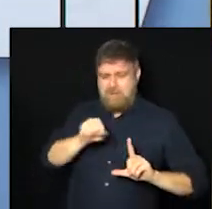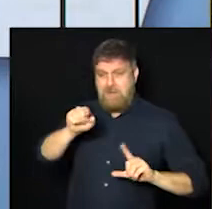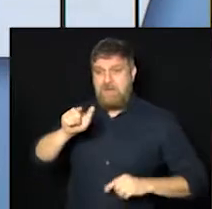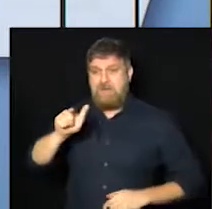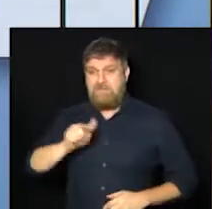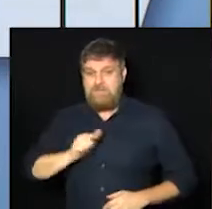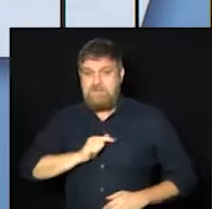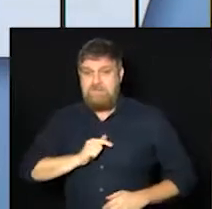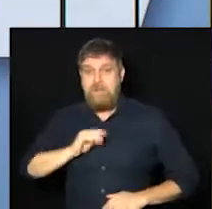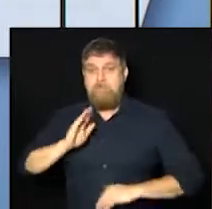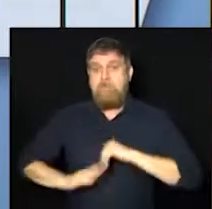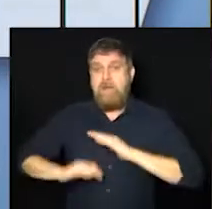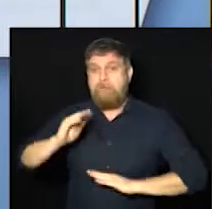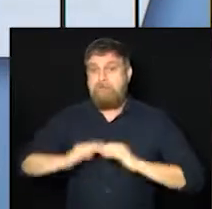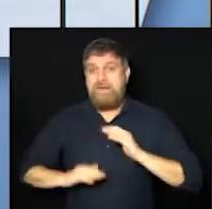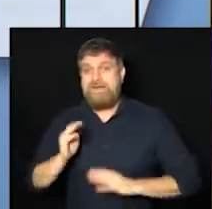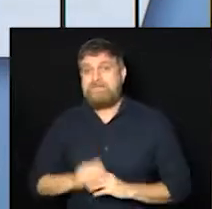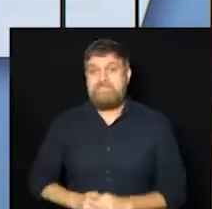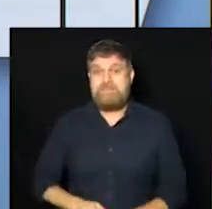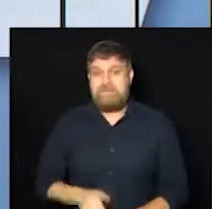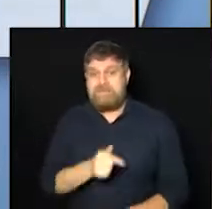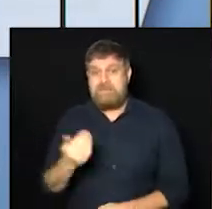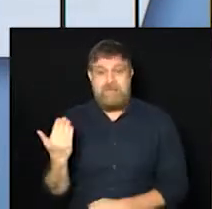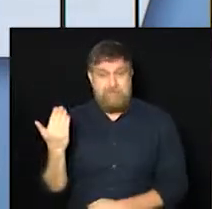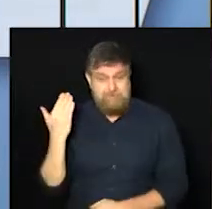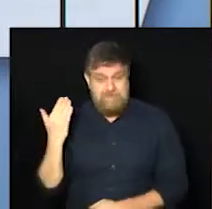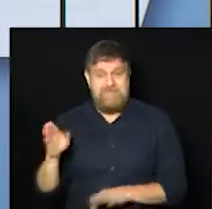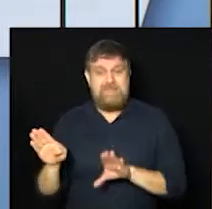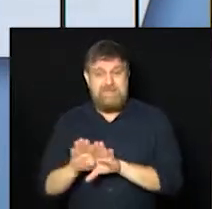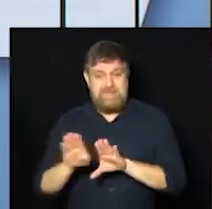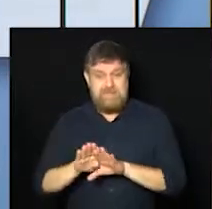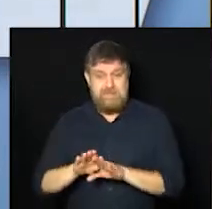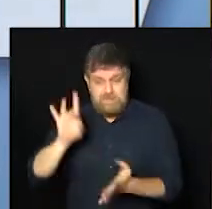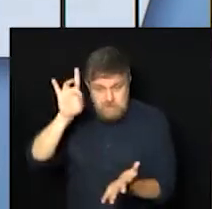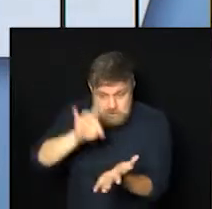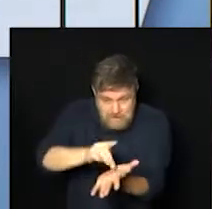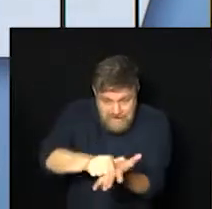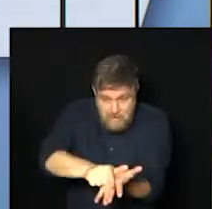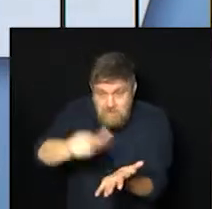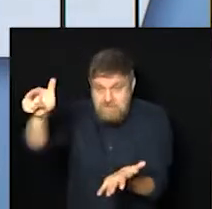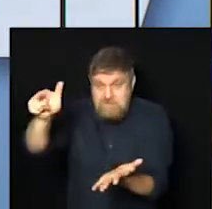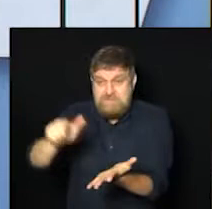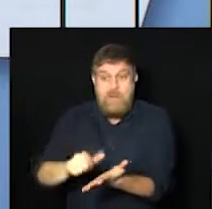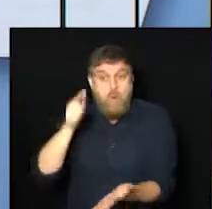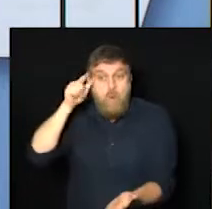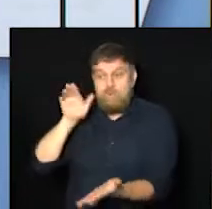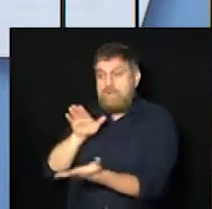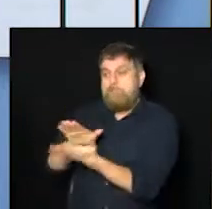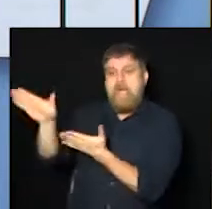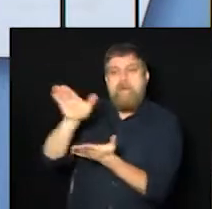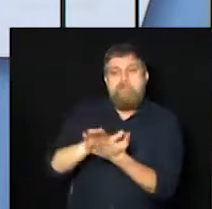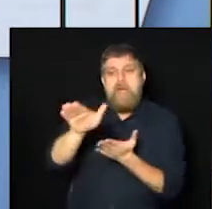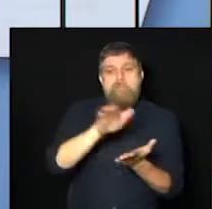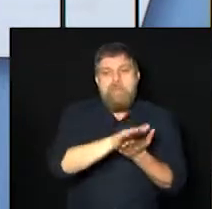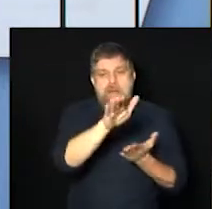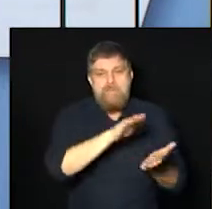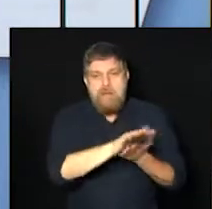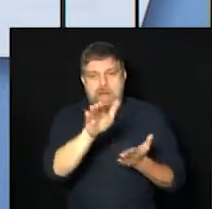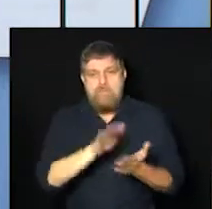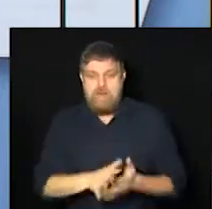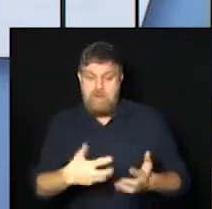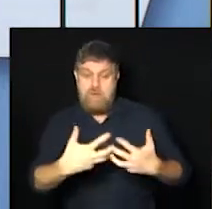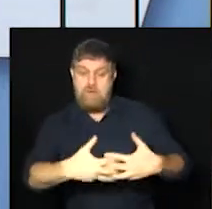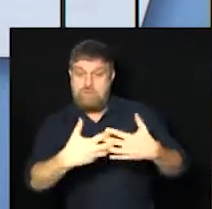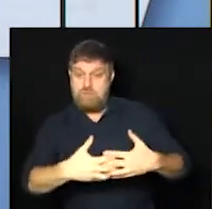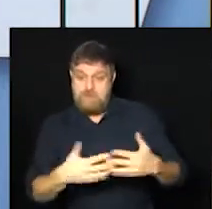uma medida na última semana, inclusive foi publicada no Diário Oficial de ontem e passa a valer a partir